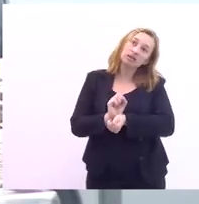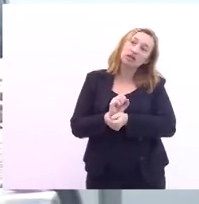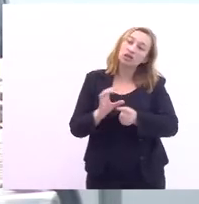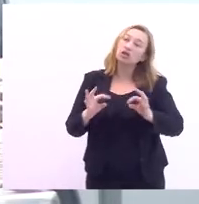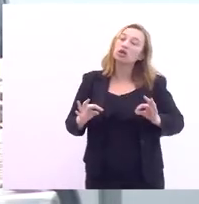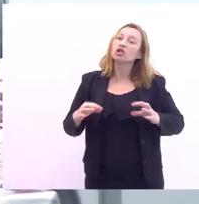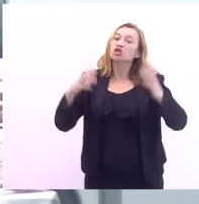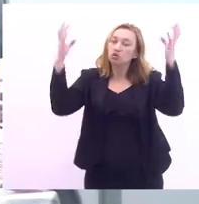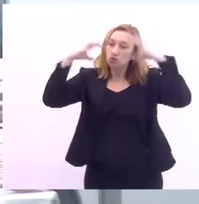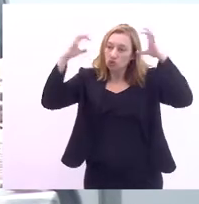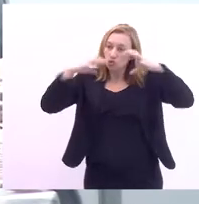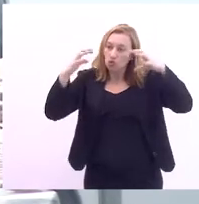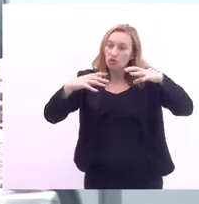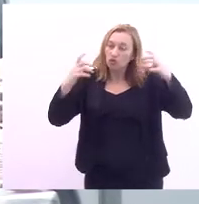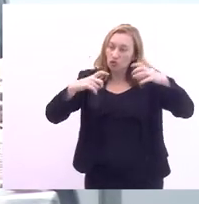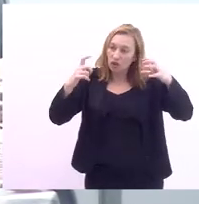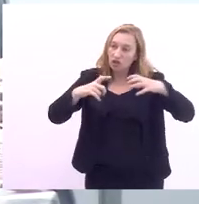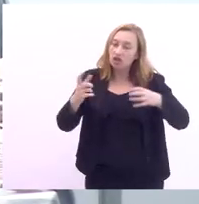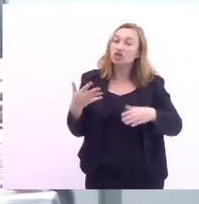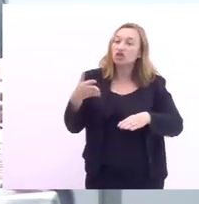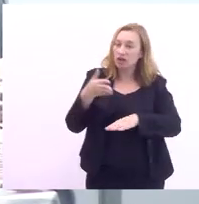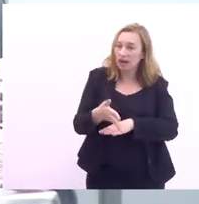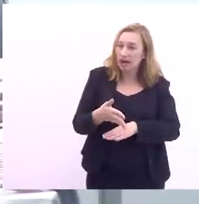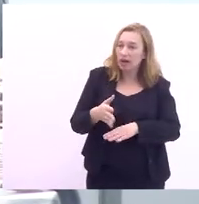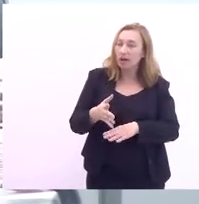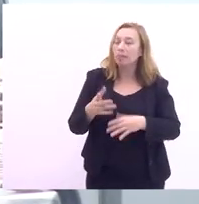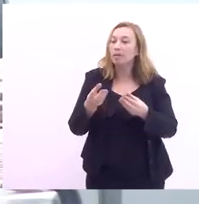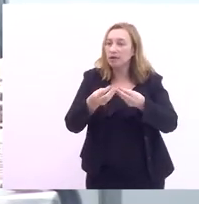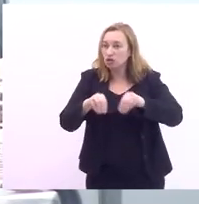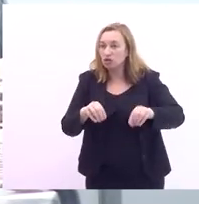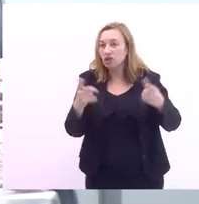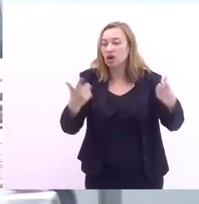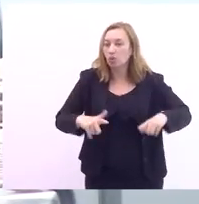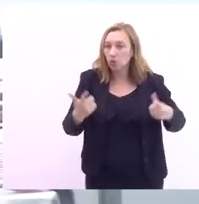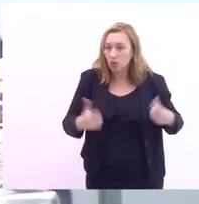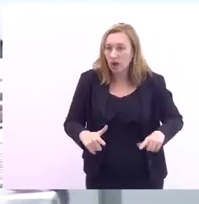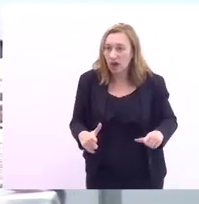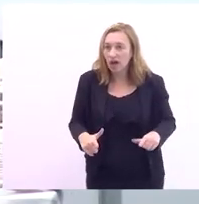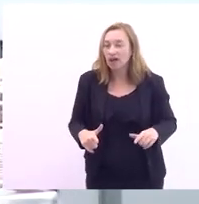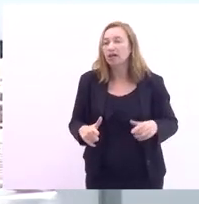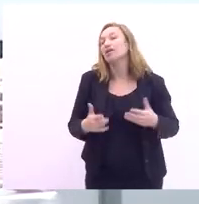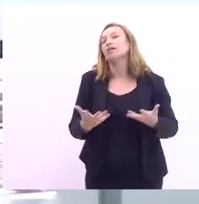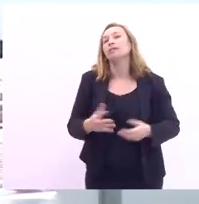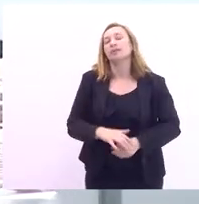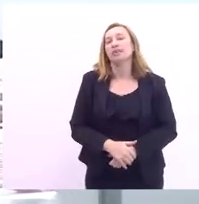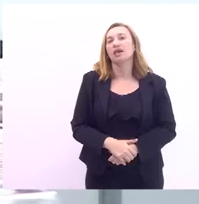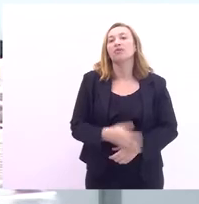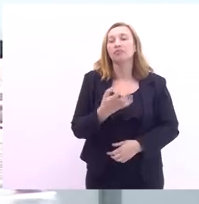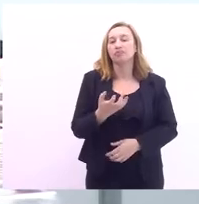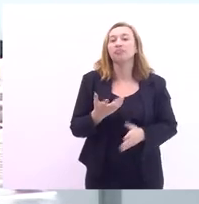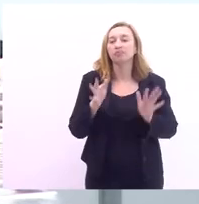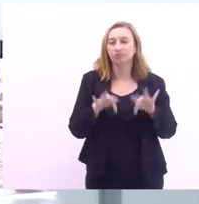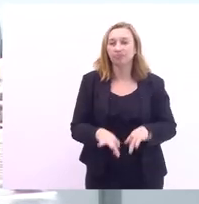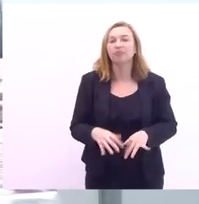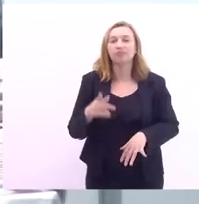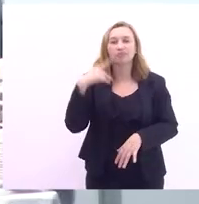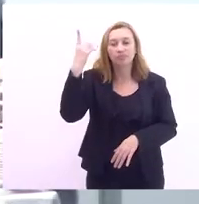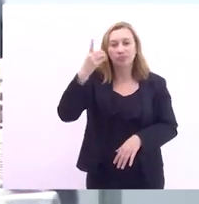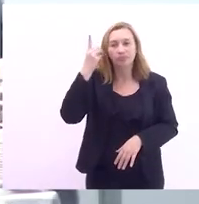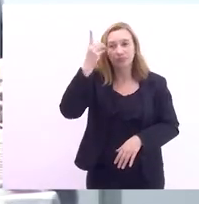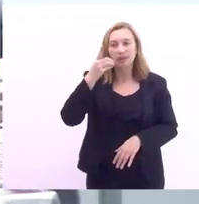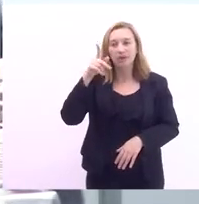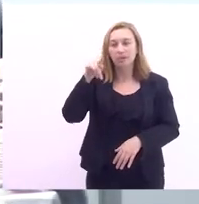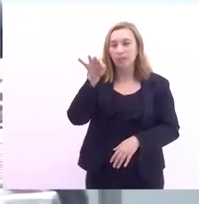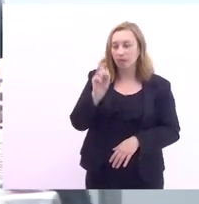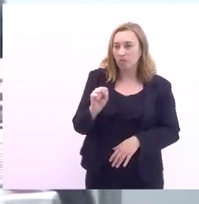rede e vai fazer a poda e a gente fica 24 horas sem energia. E aí eu queria, para finalizar aqui, deputado Paulo Ramos, pedir a